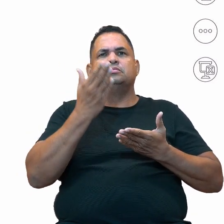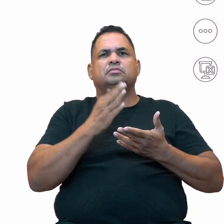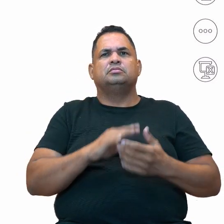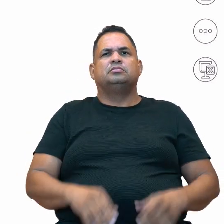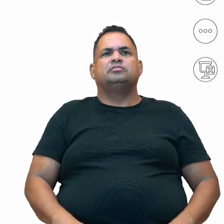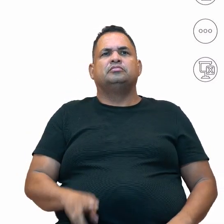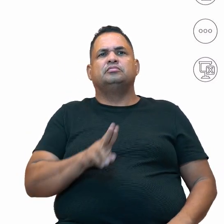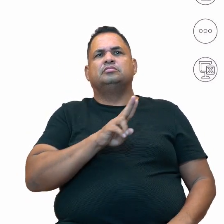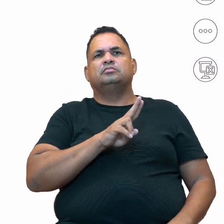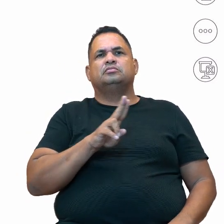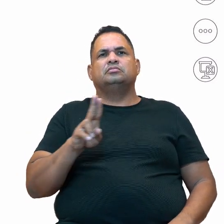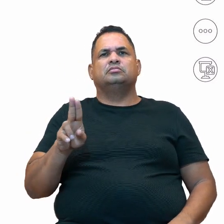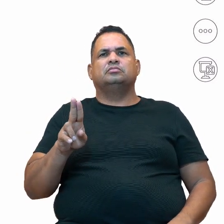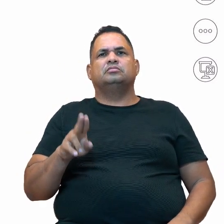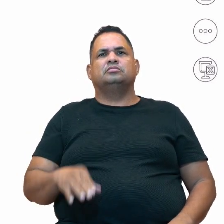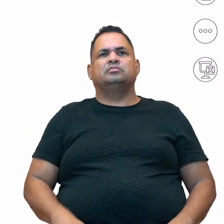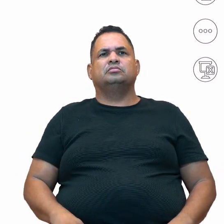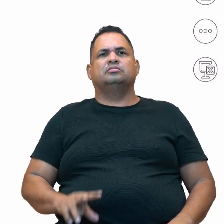de animais